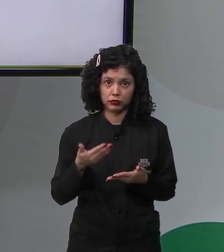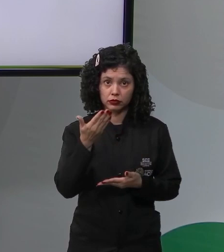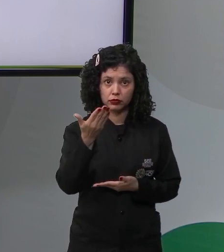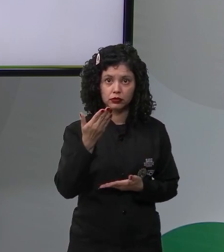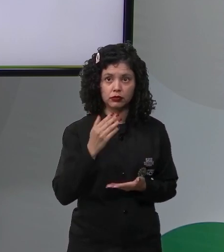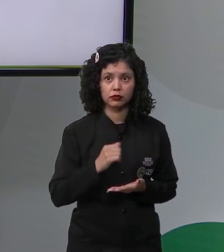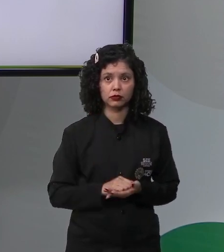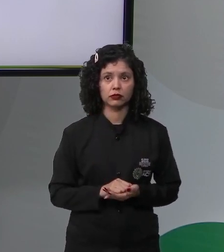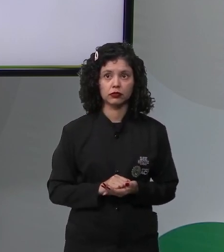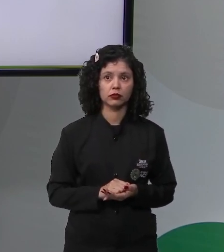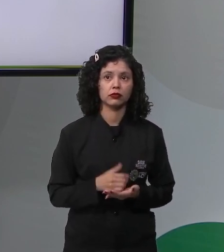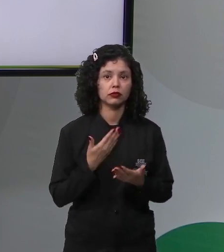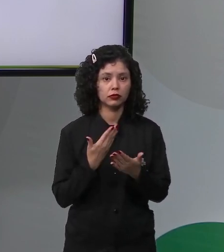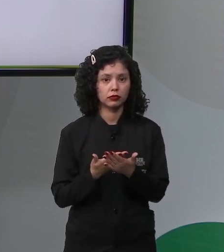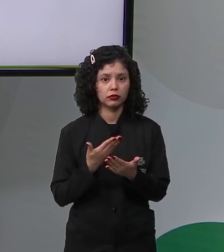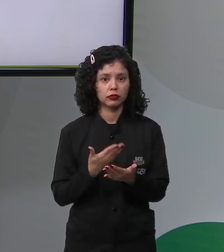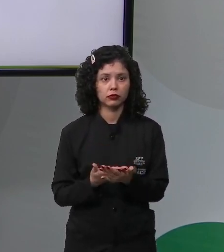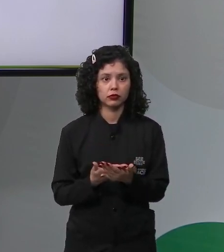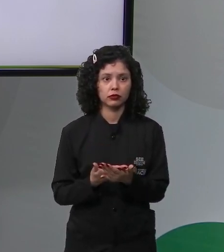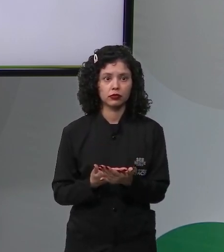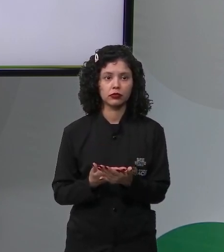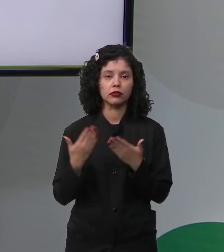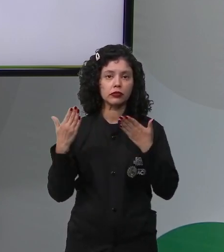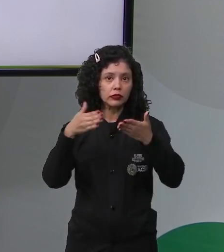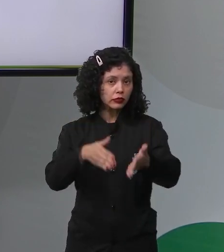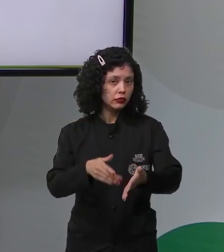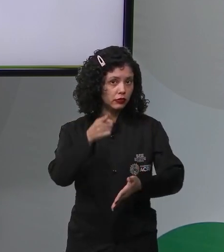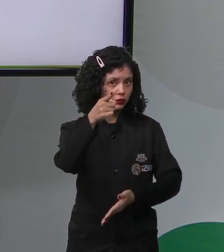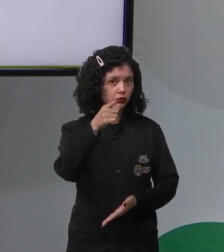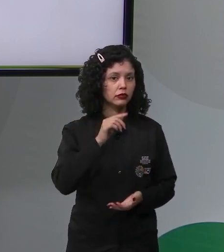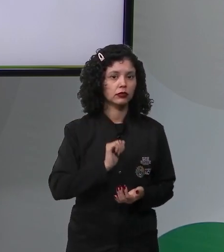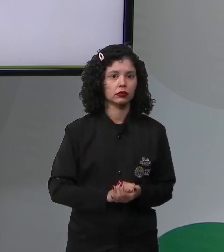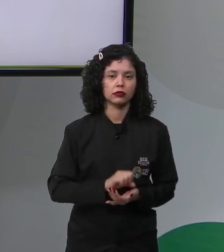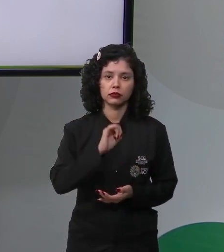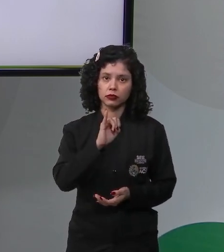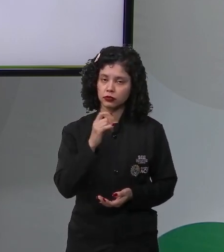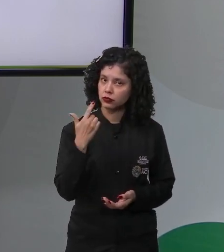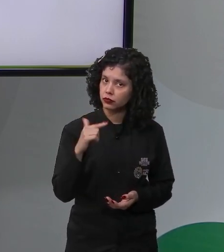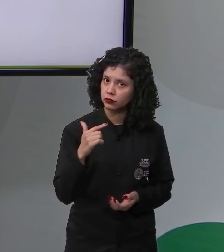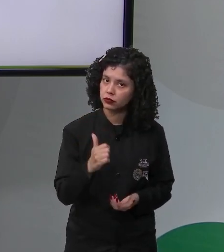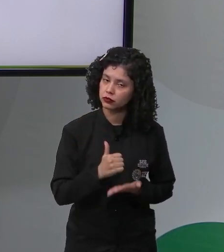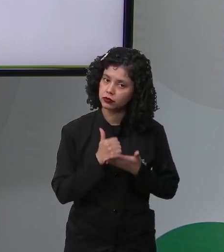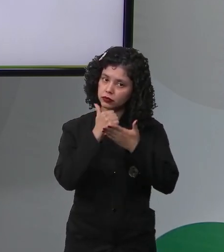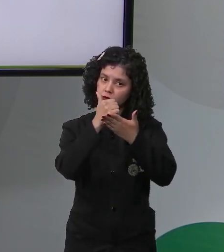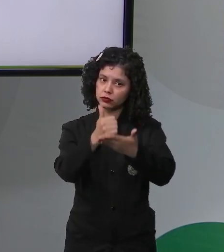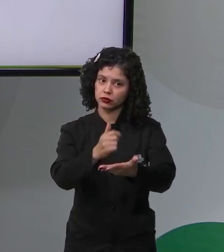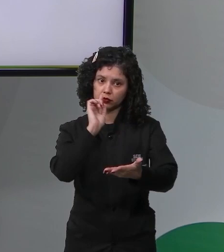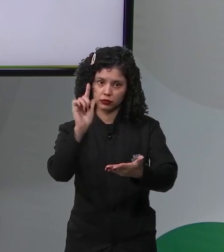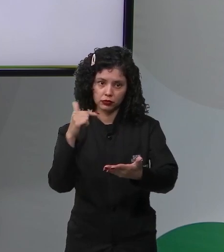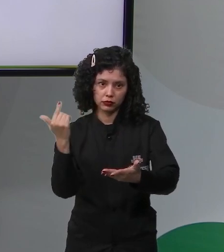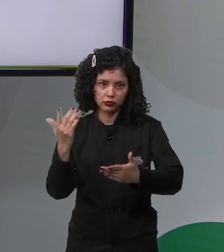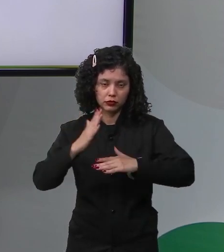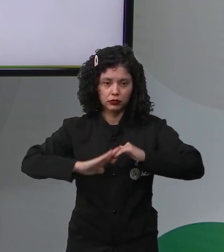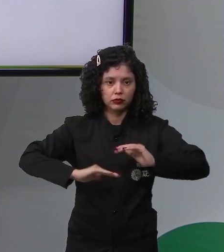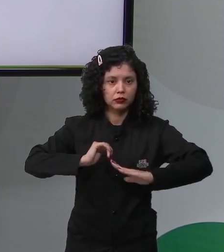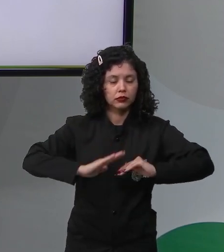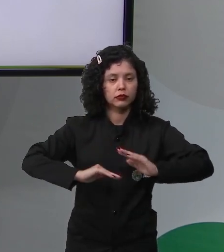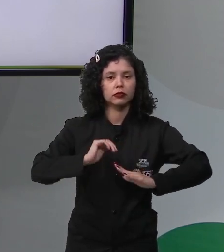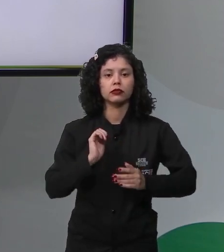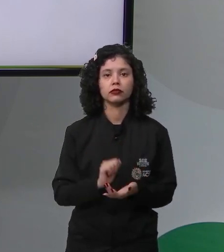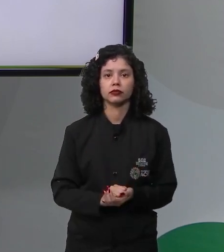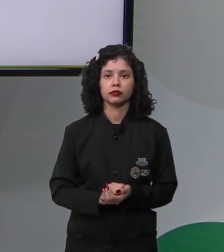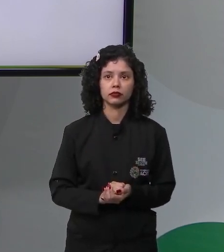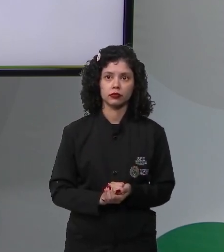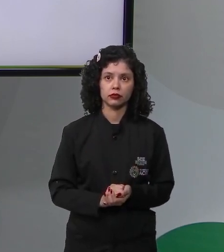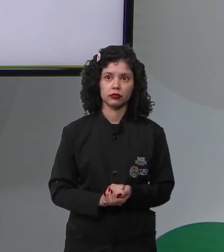você, ela é uma aula que ela não chega a você se eu não tiver o suporte de outros profissionais que